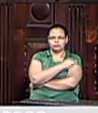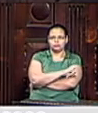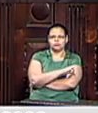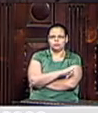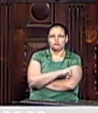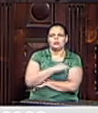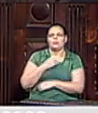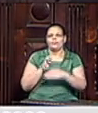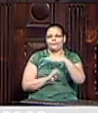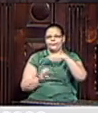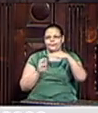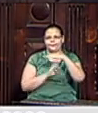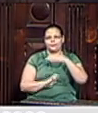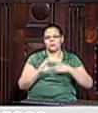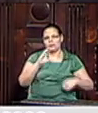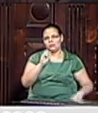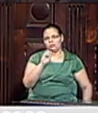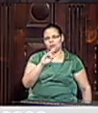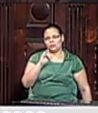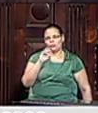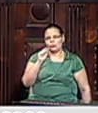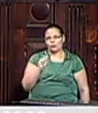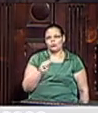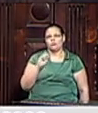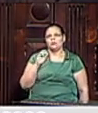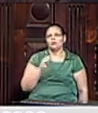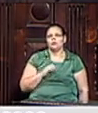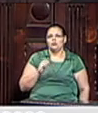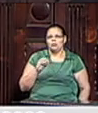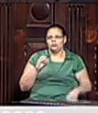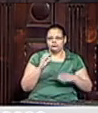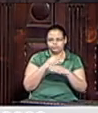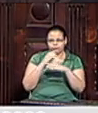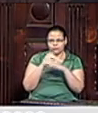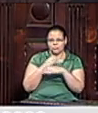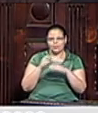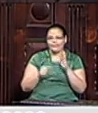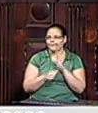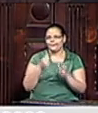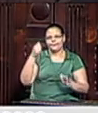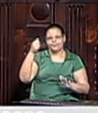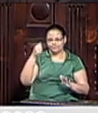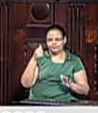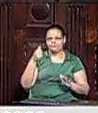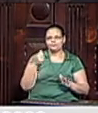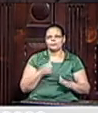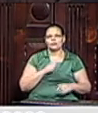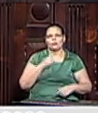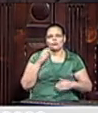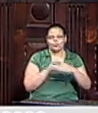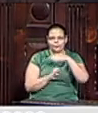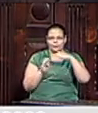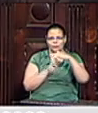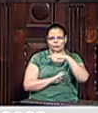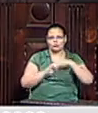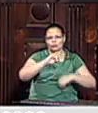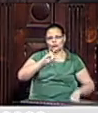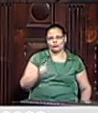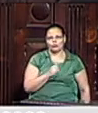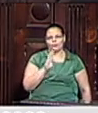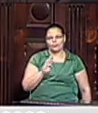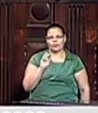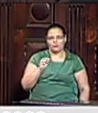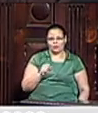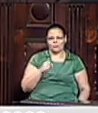Carioca Engenharia é a principal financiadora das campanhas eleitorais. A JBS é a